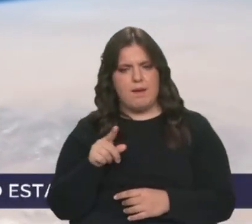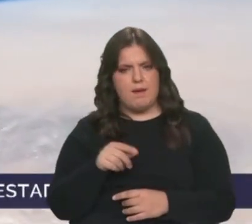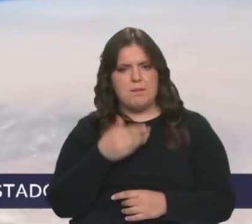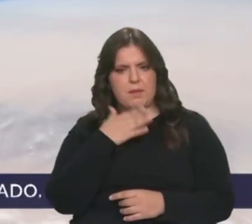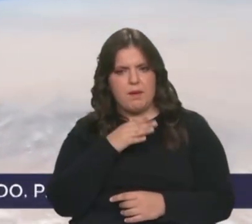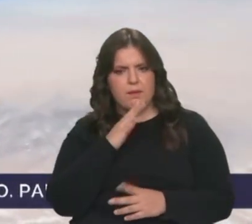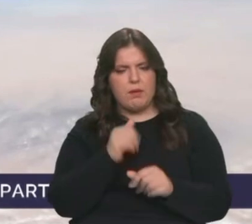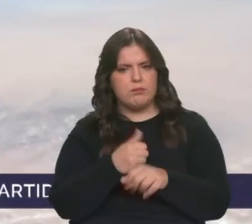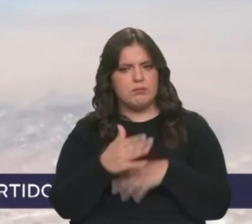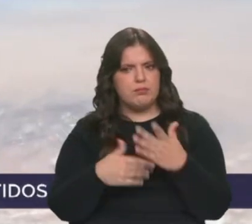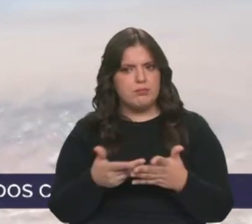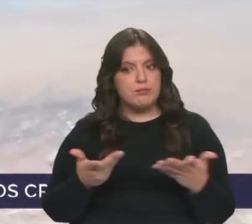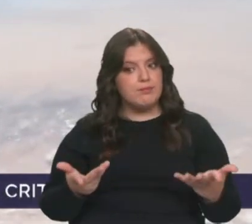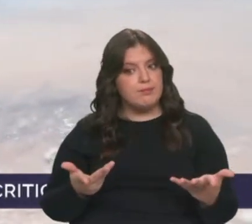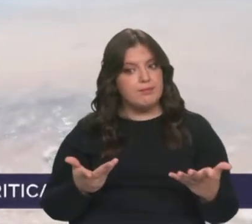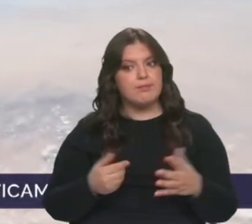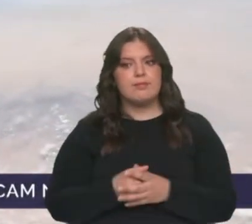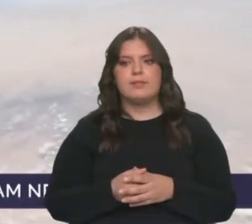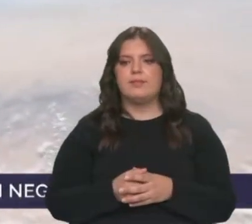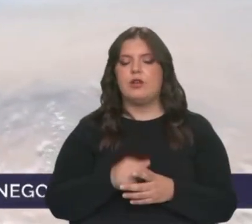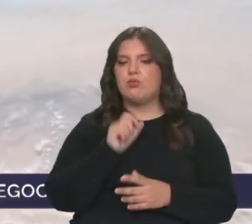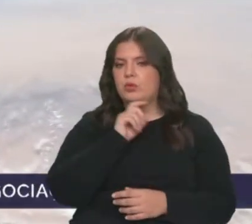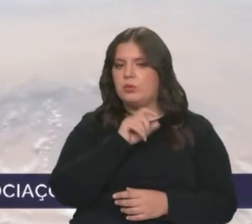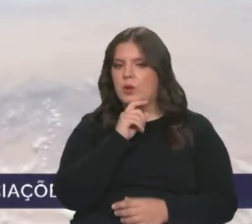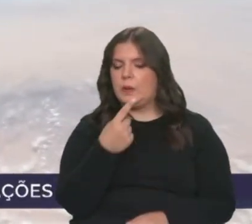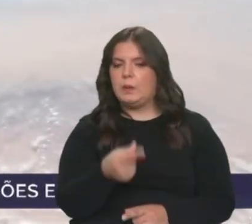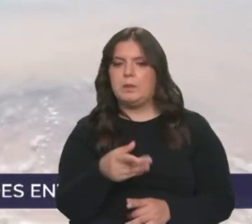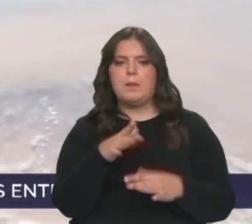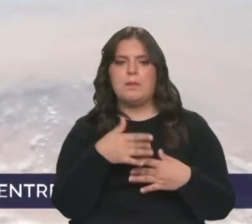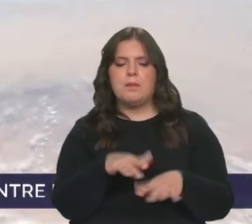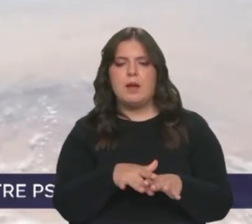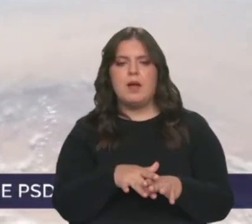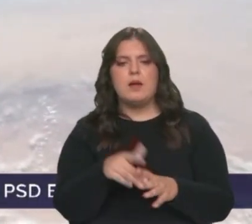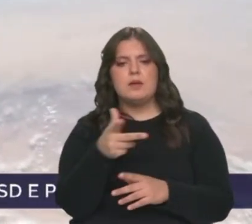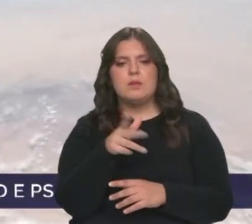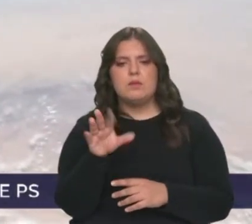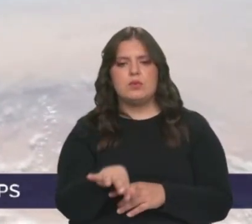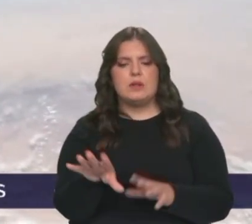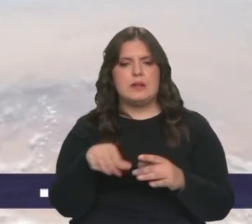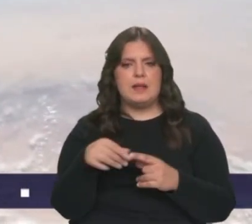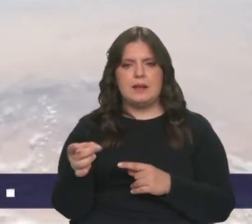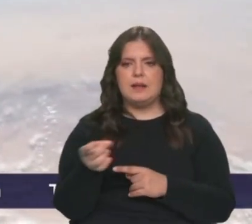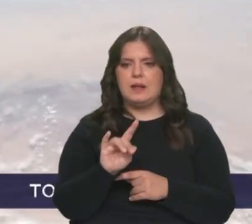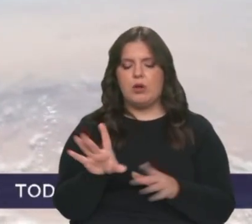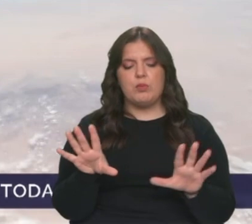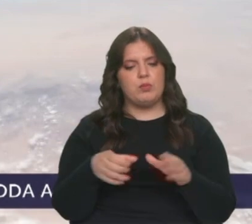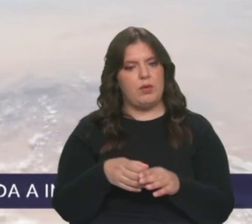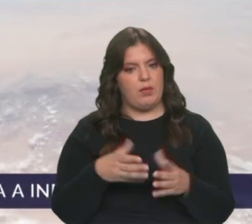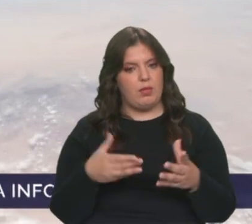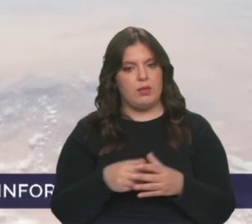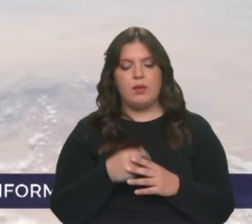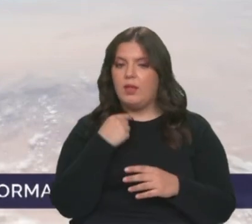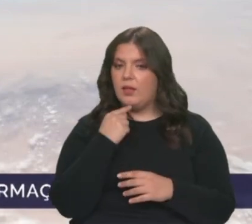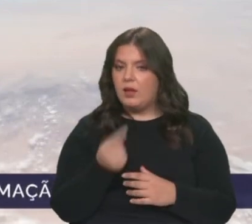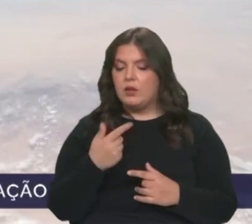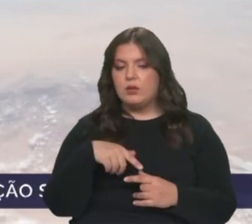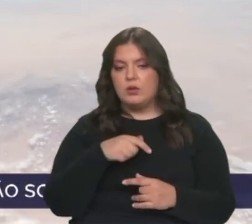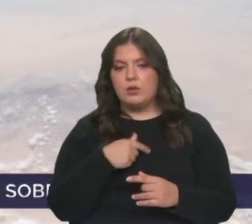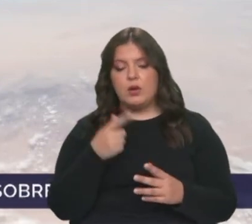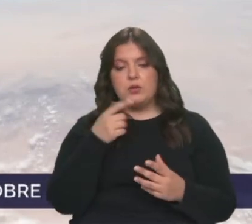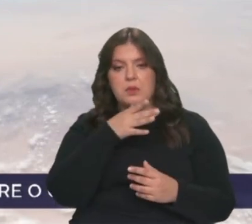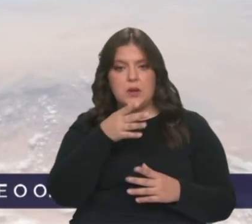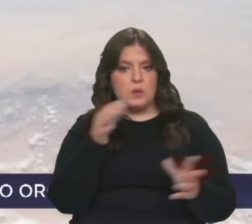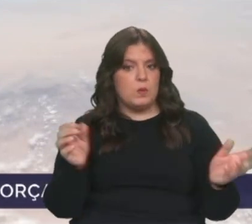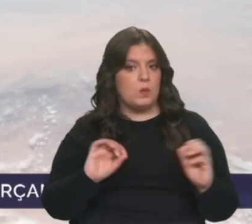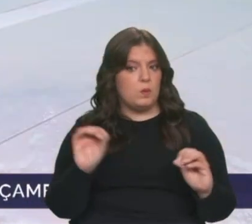acelere a reação? É uma das hipóteses, mas que não está a ser totalmente aceite pela comunidade. Diga-se que nós ainda não temos nenhuma